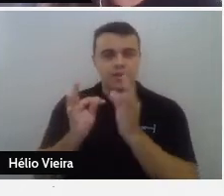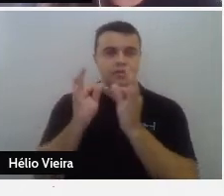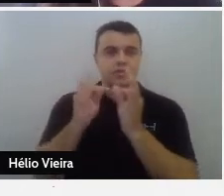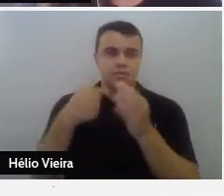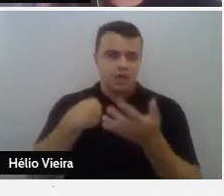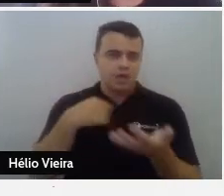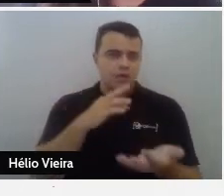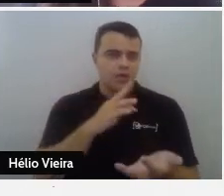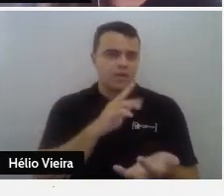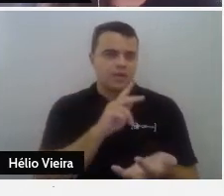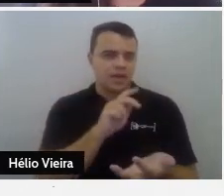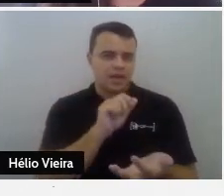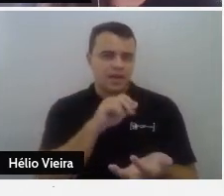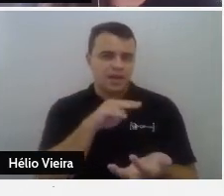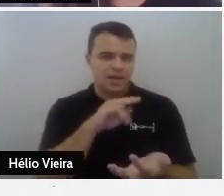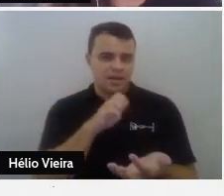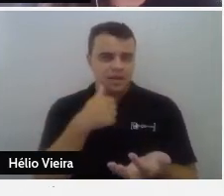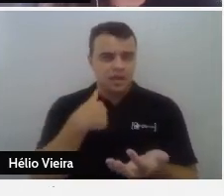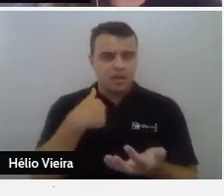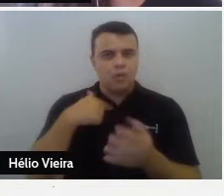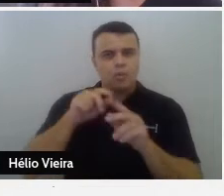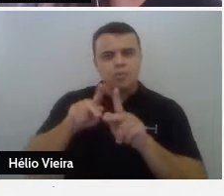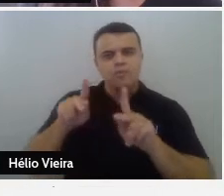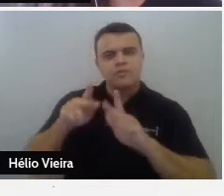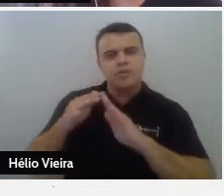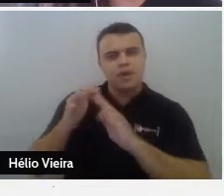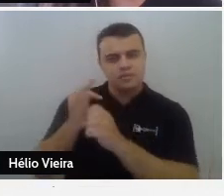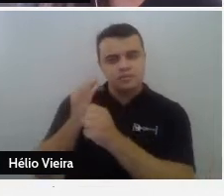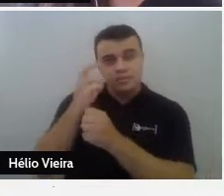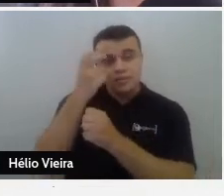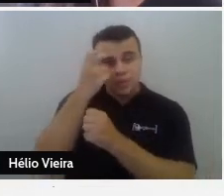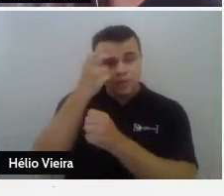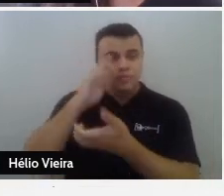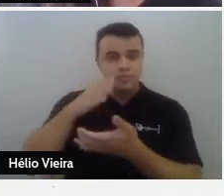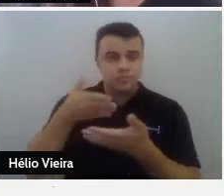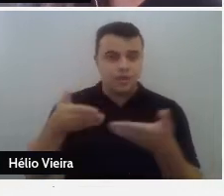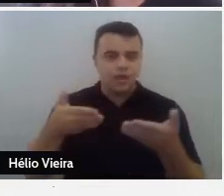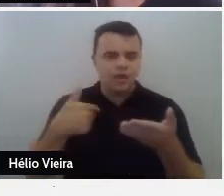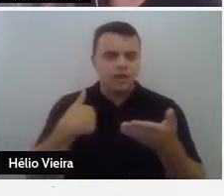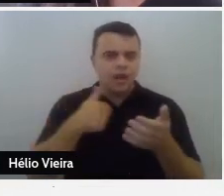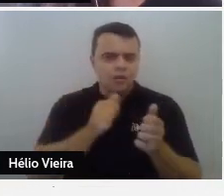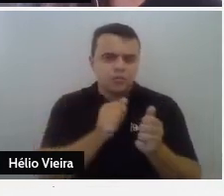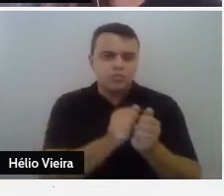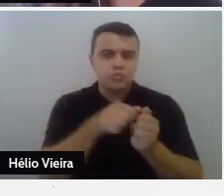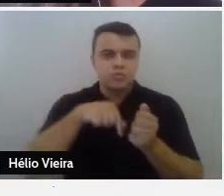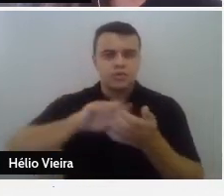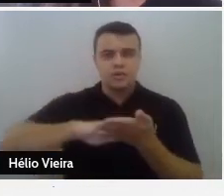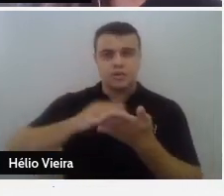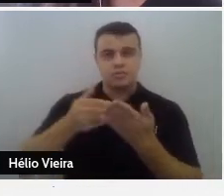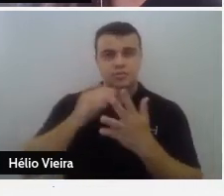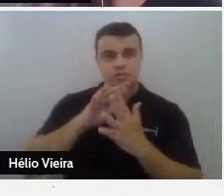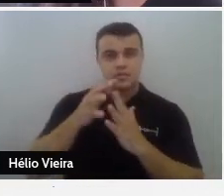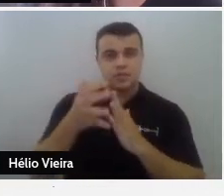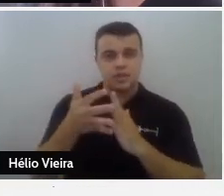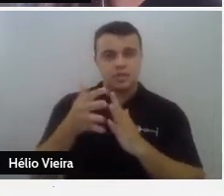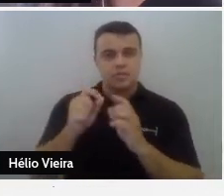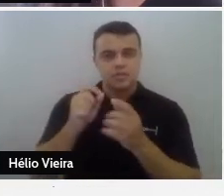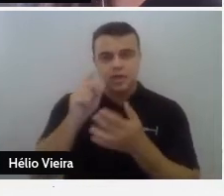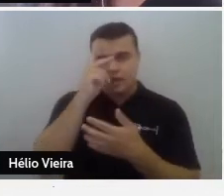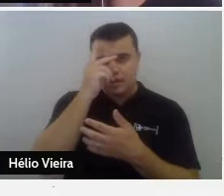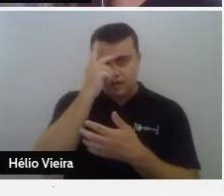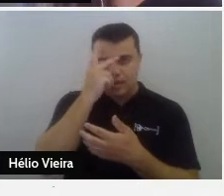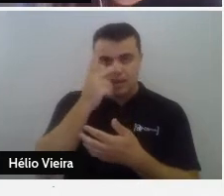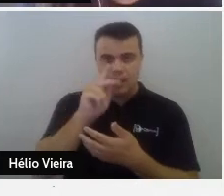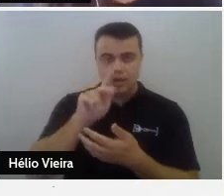sou Tayane Costa, arte educadora da Casa Fiat de Cultura, e me acompanha o intérprete de Libras, Hélio